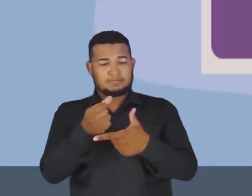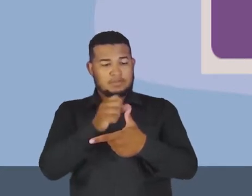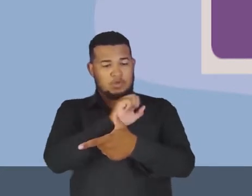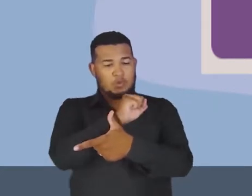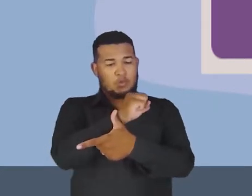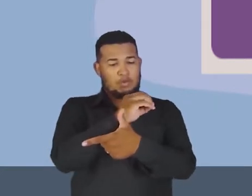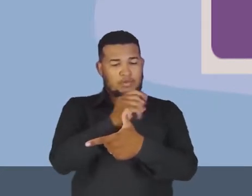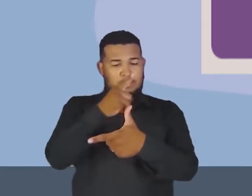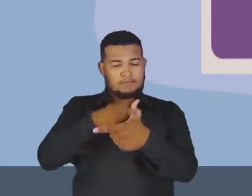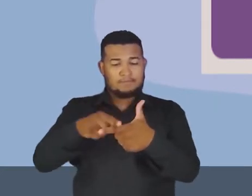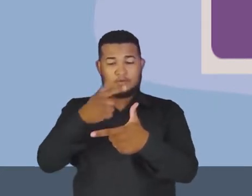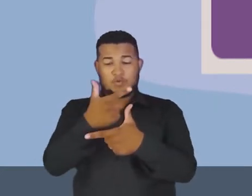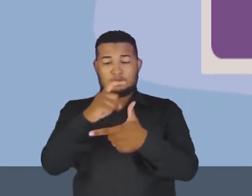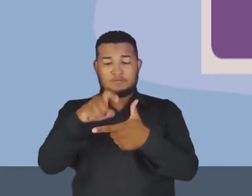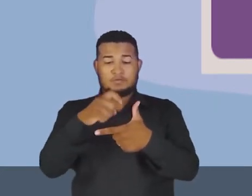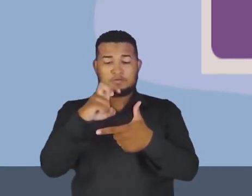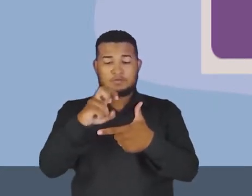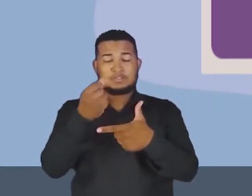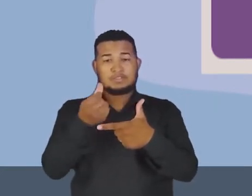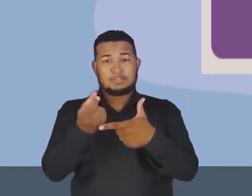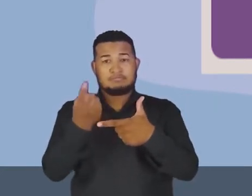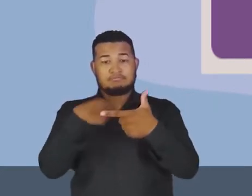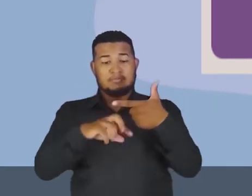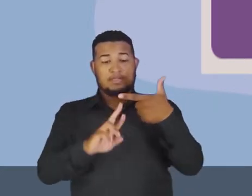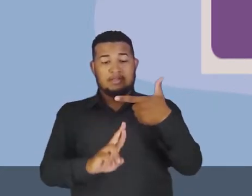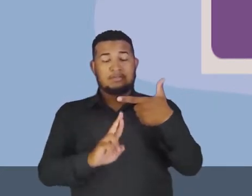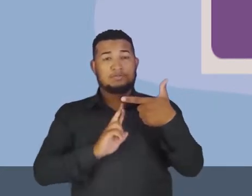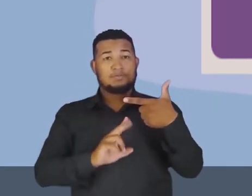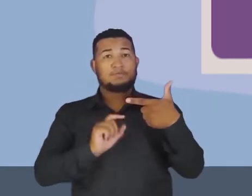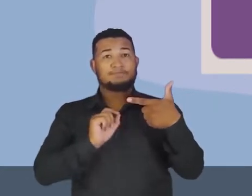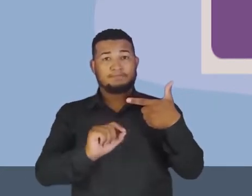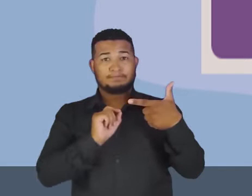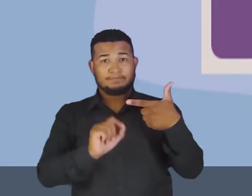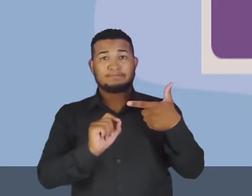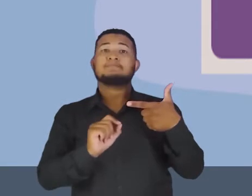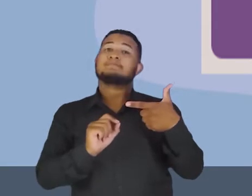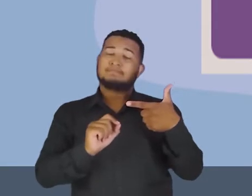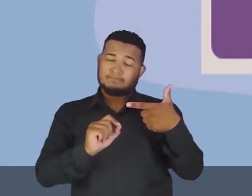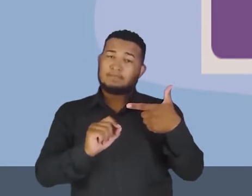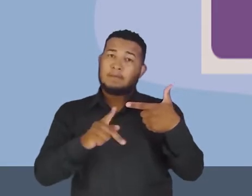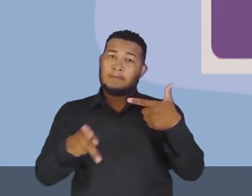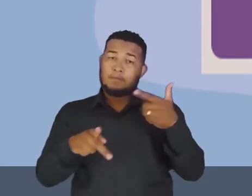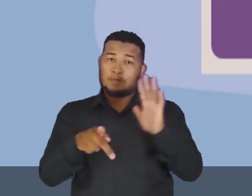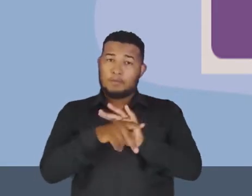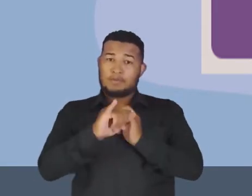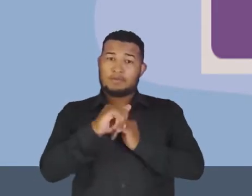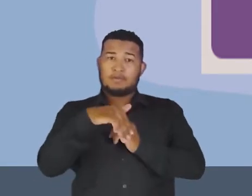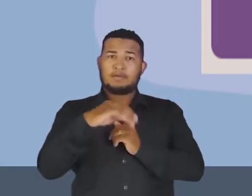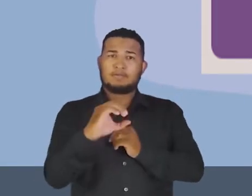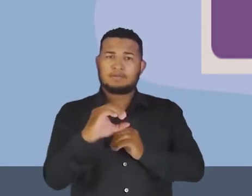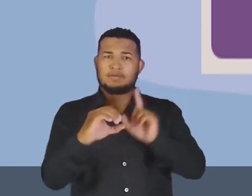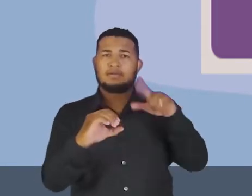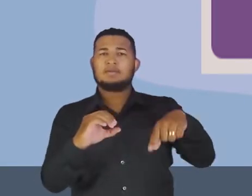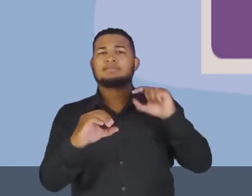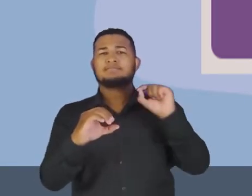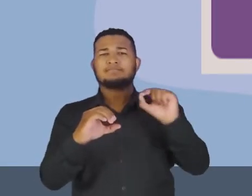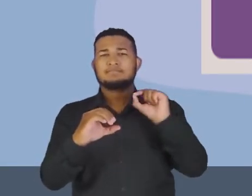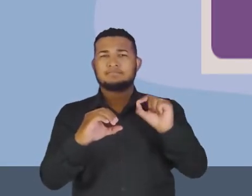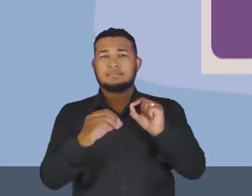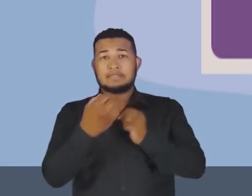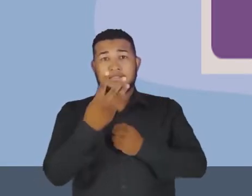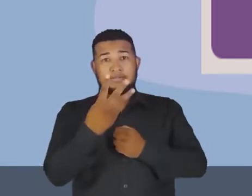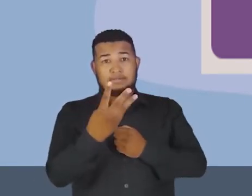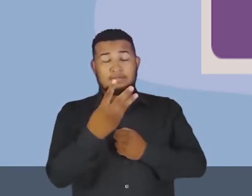dividindo 80 por 2,56, você tem como resultado do seu índice de massa corporal